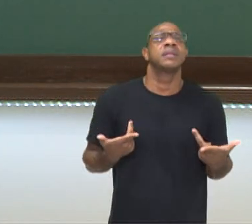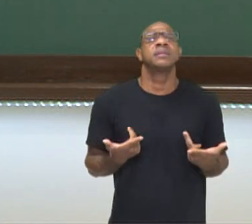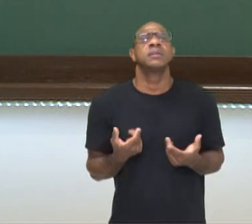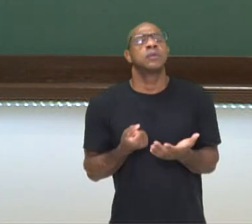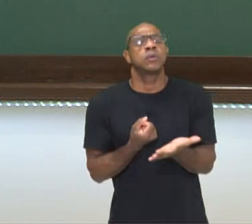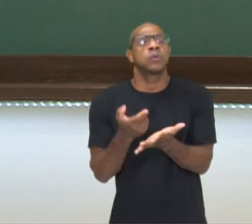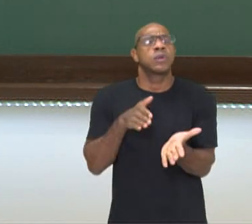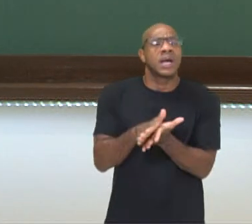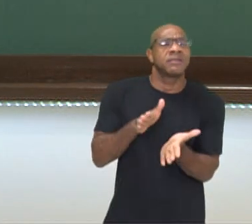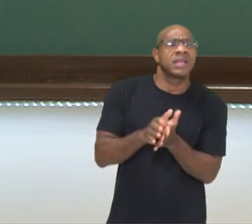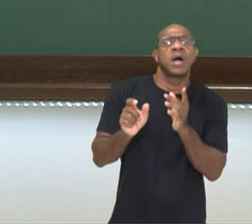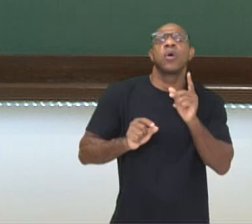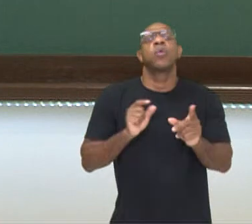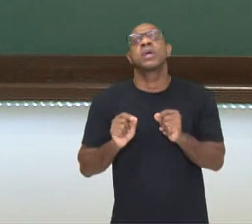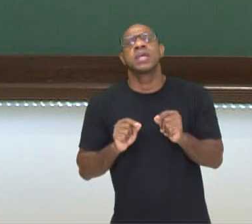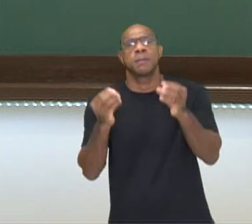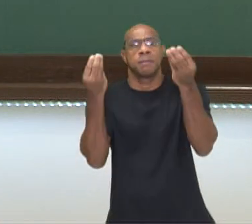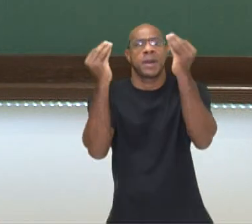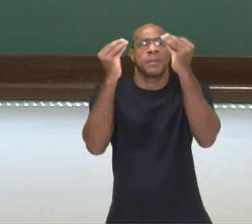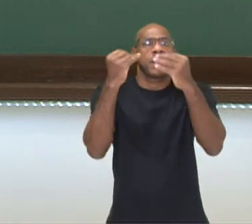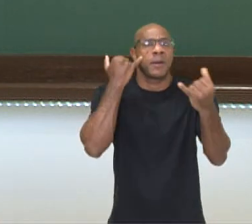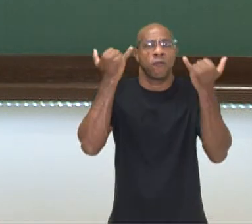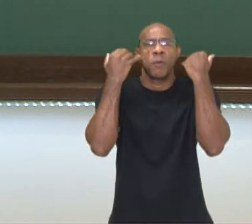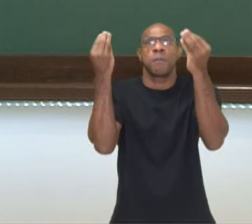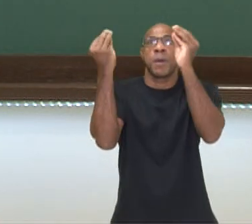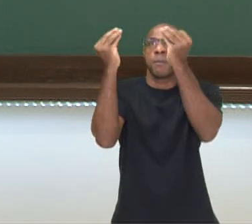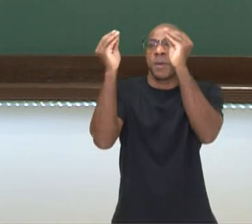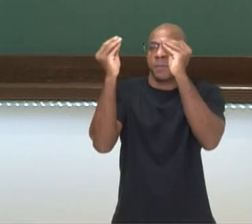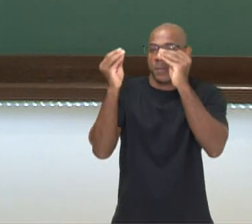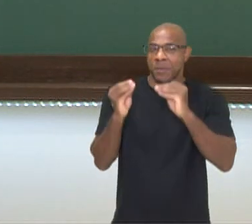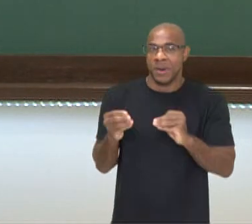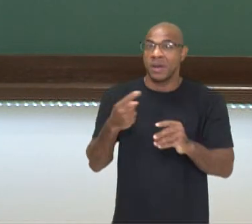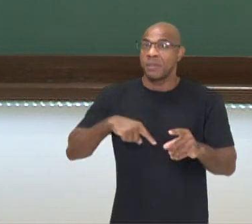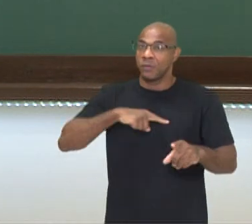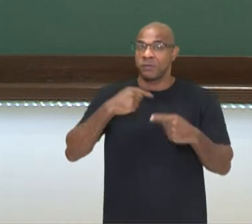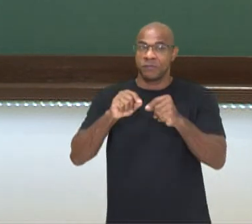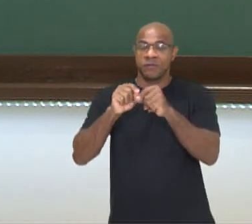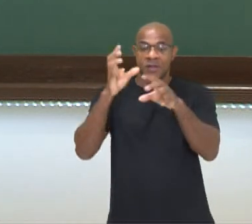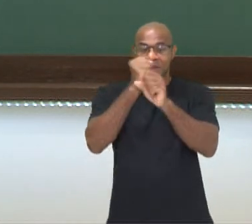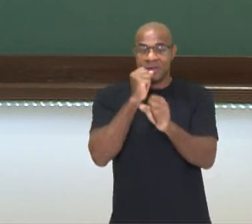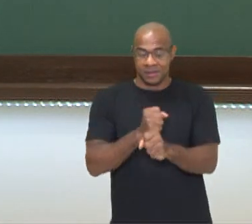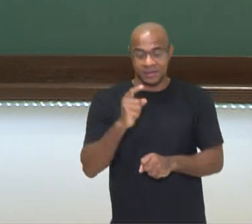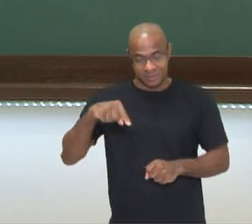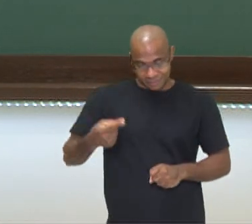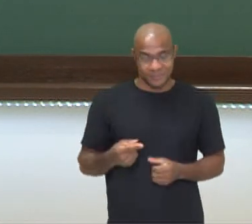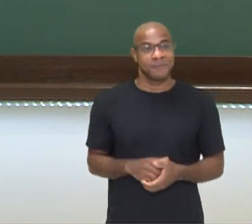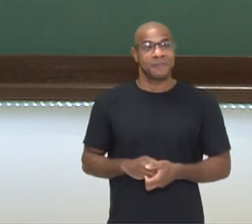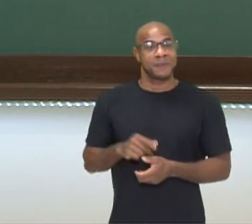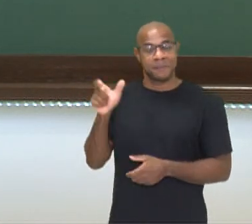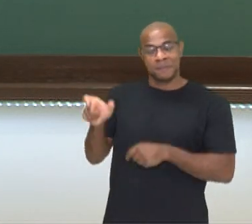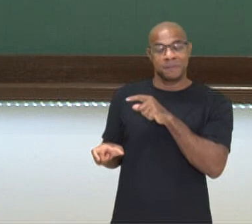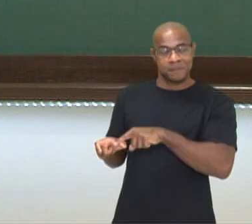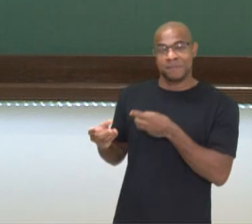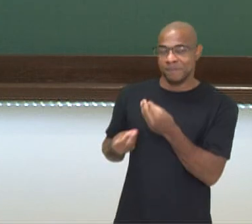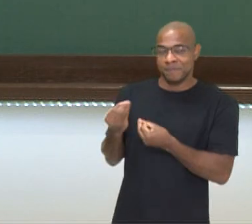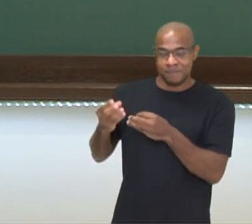despesas. A gente colocou todas essas informações aqui para a gente poder fazer um levantamento da situação da Joyce nesse